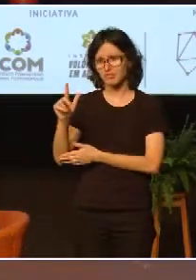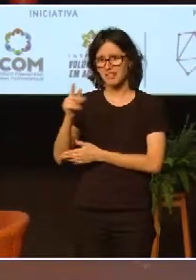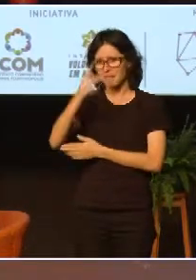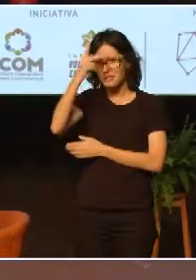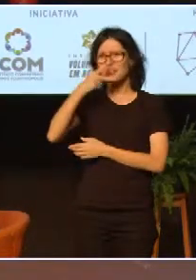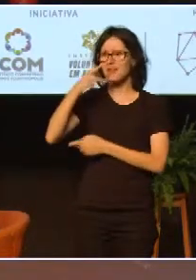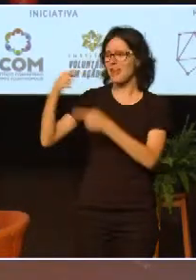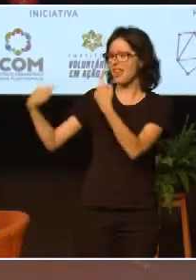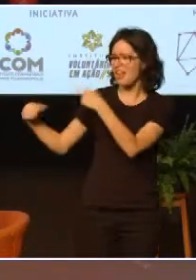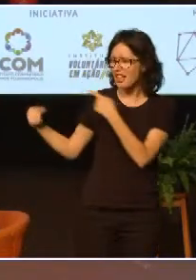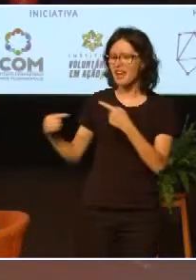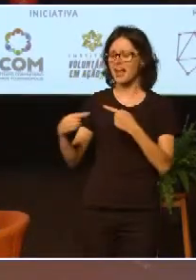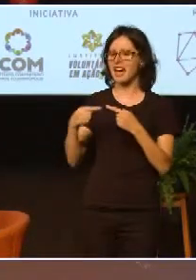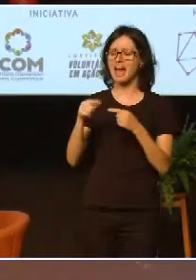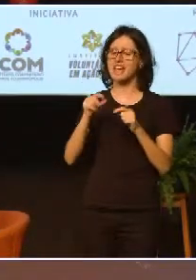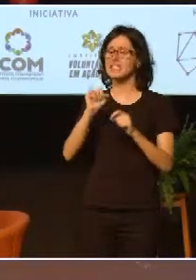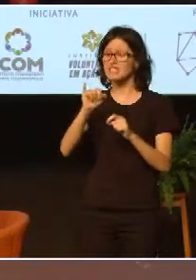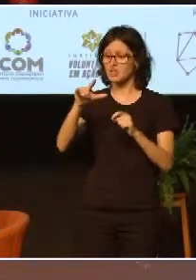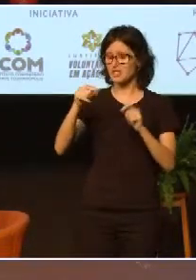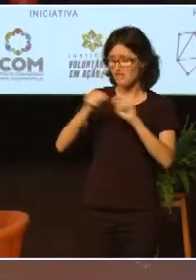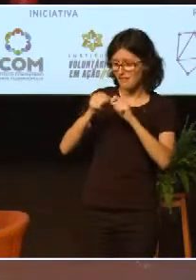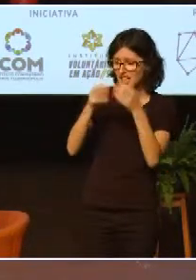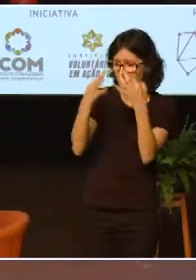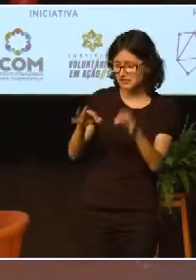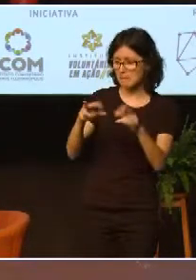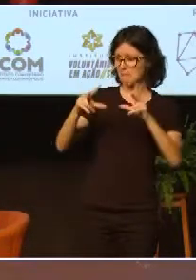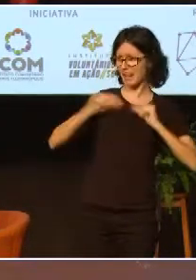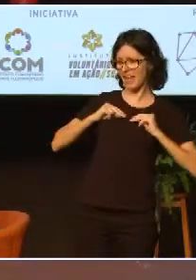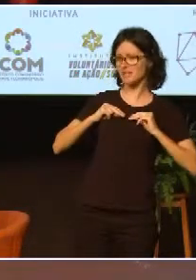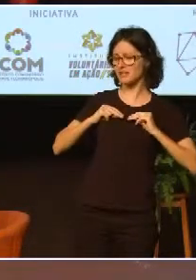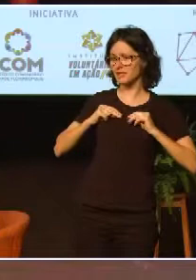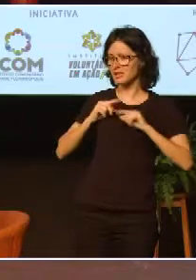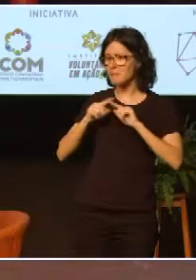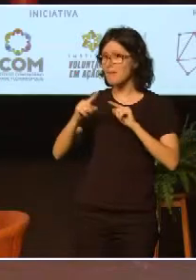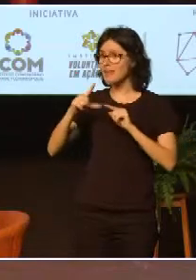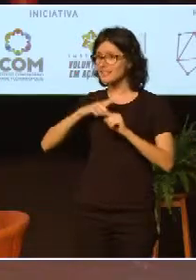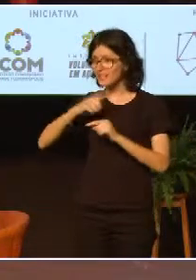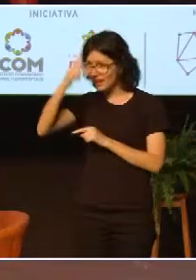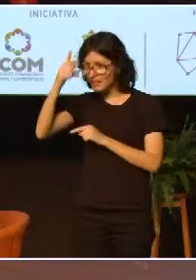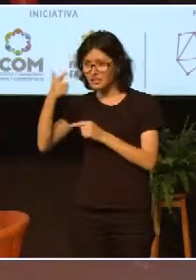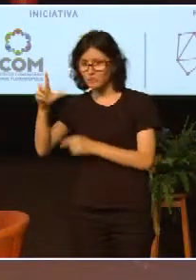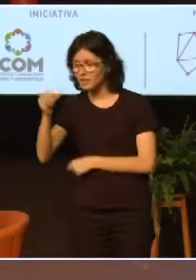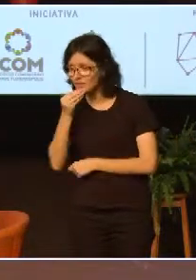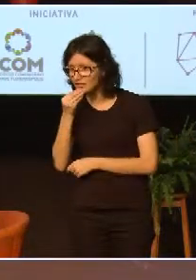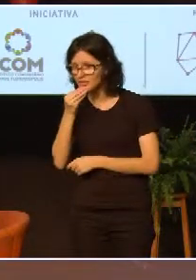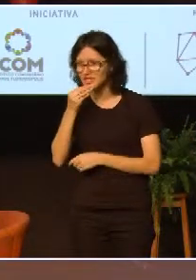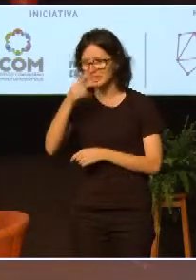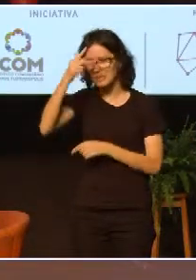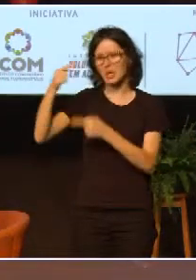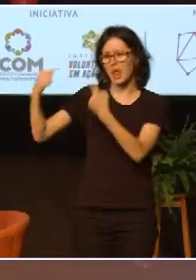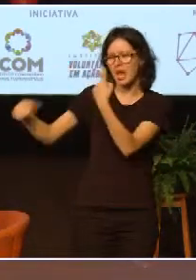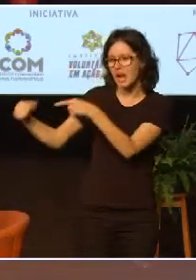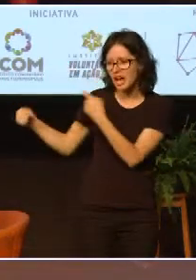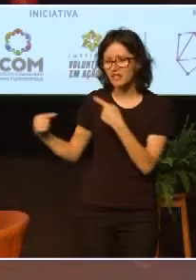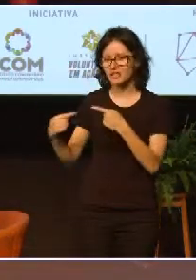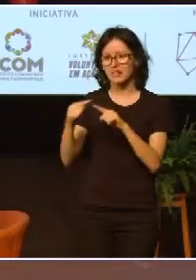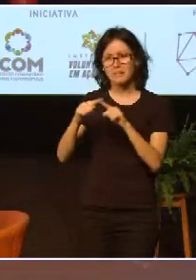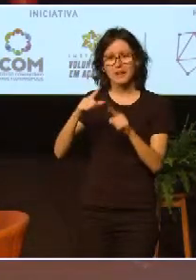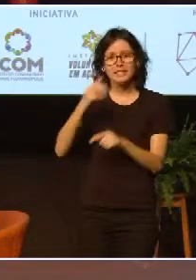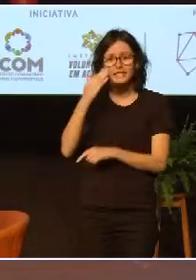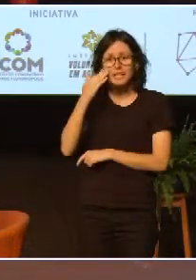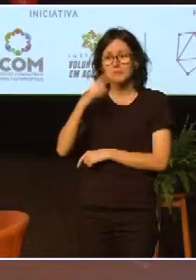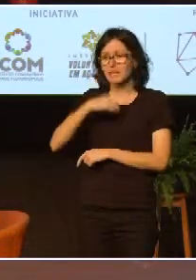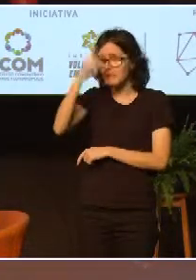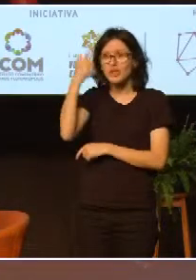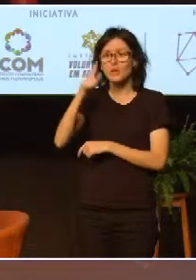ficarem discutindo coisas super assim surreais aqui em cima, quando tem gente que não